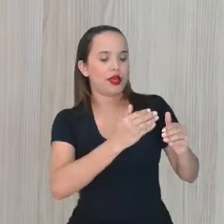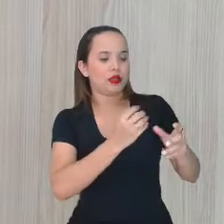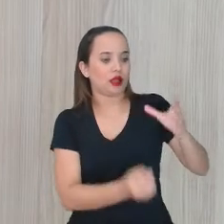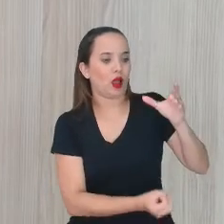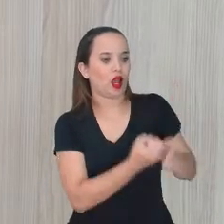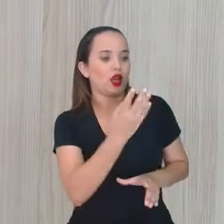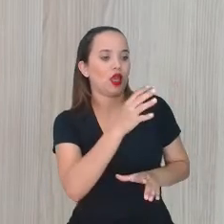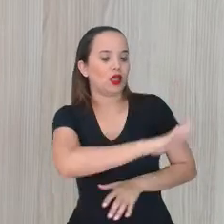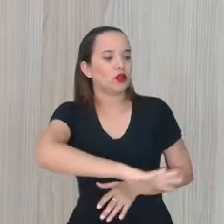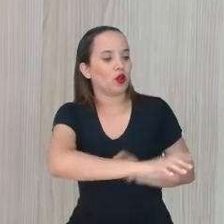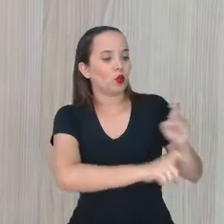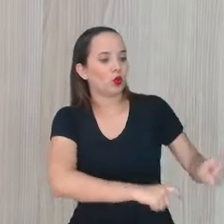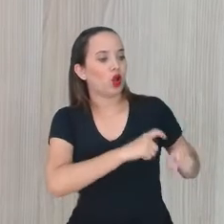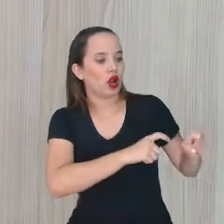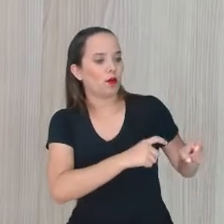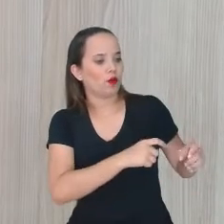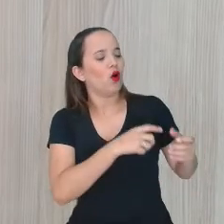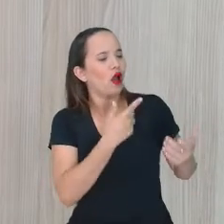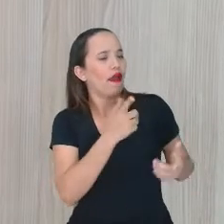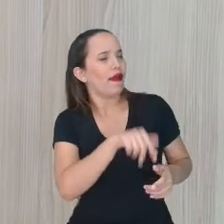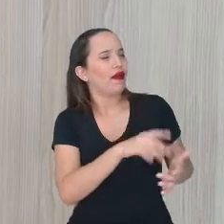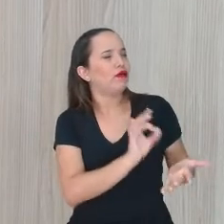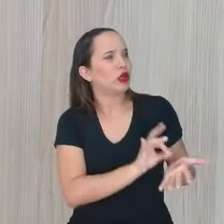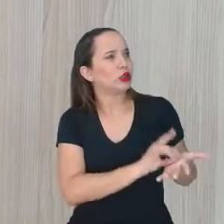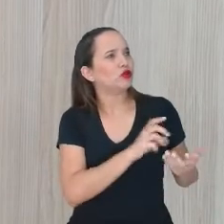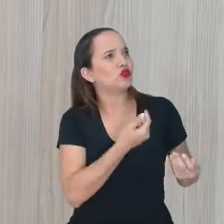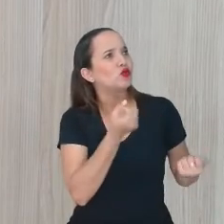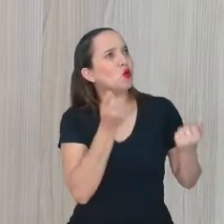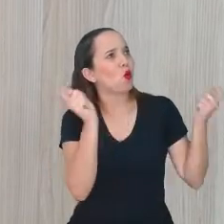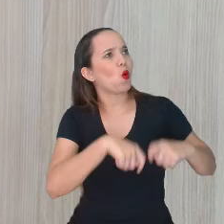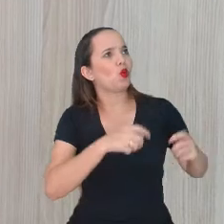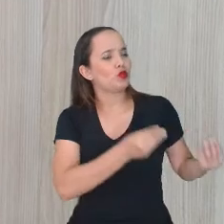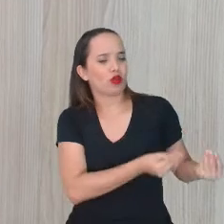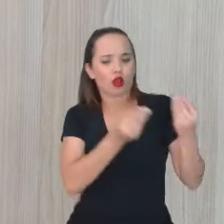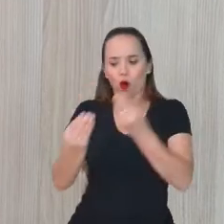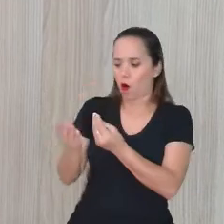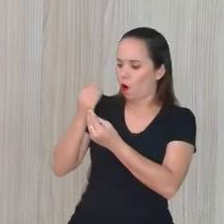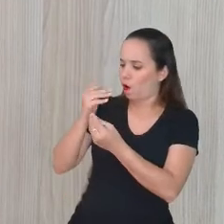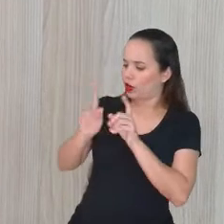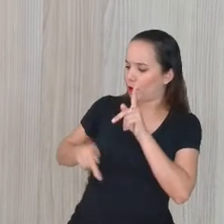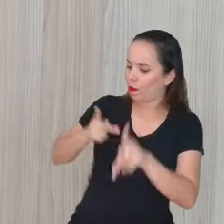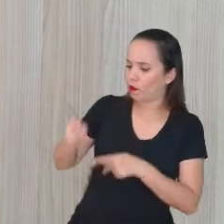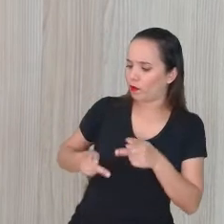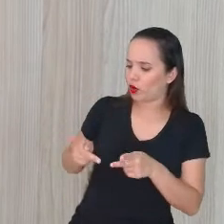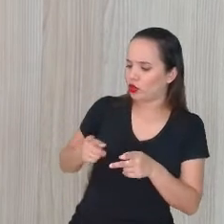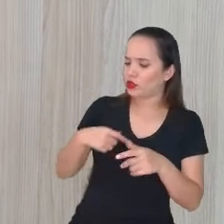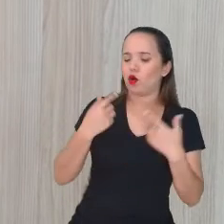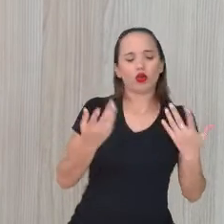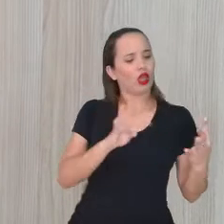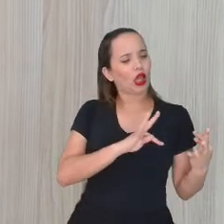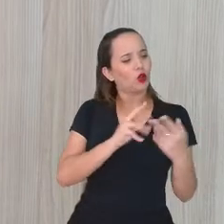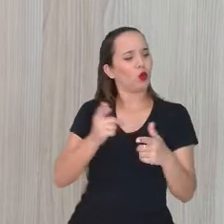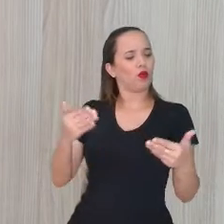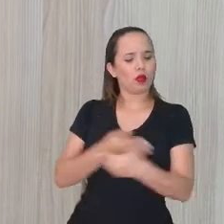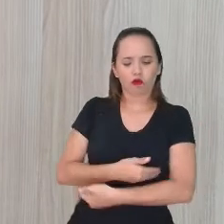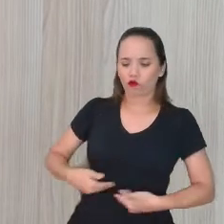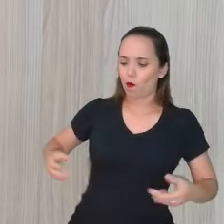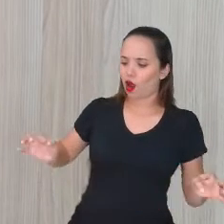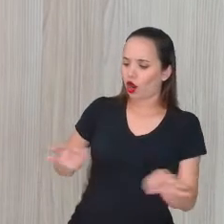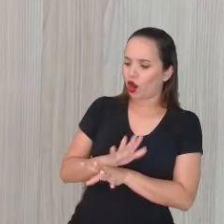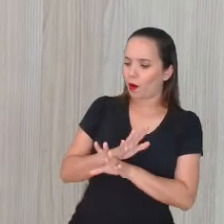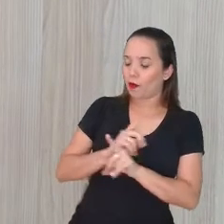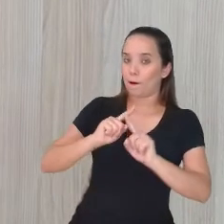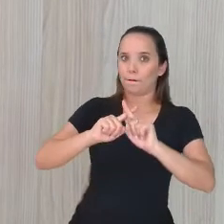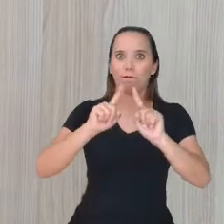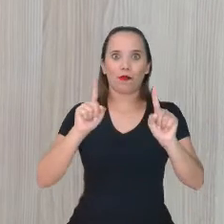campo, a gente vai suprir essa demanda populacional e todo mundo vai, sei lá, alimentado e a gente vai acabar com o processo da fome. Aí é que vem um detalhe,